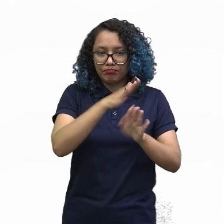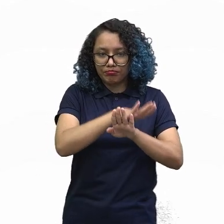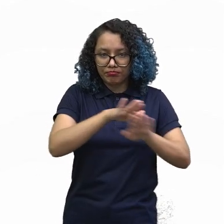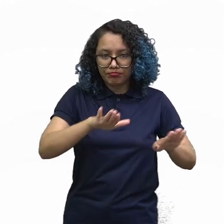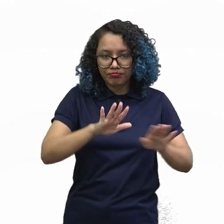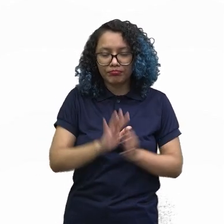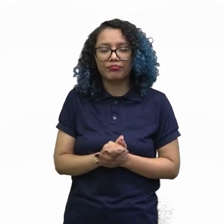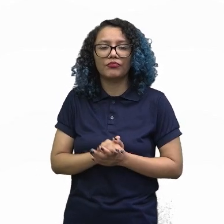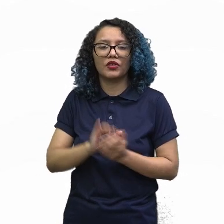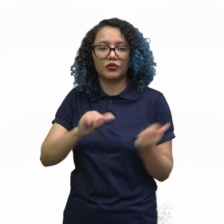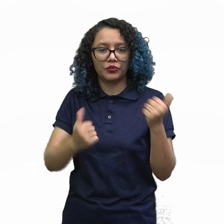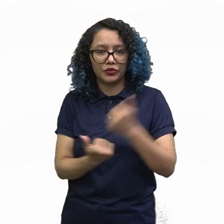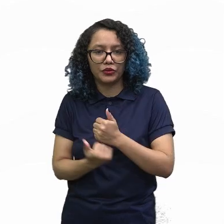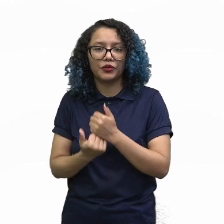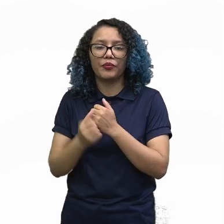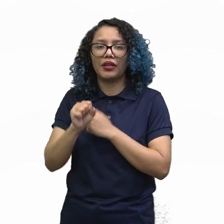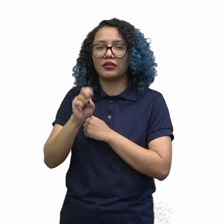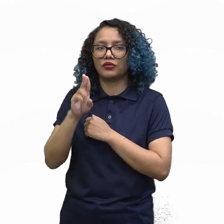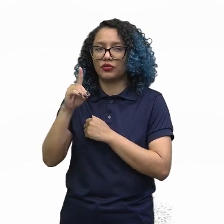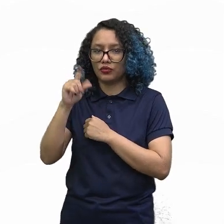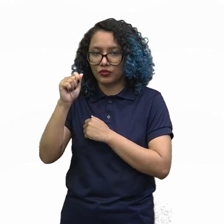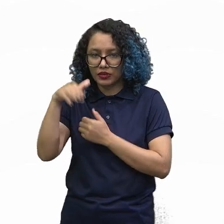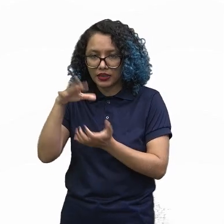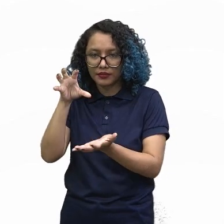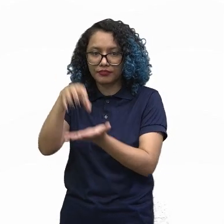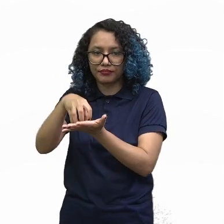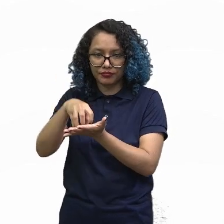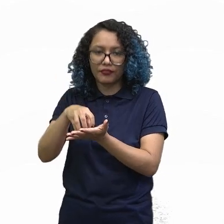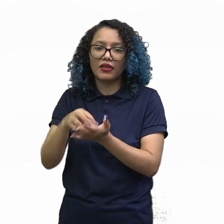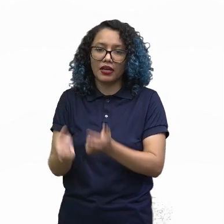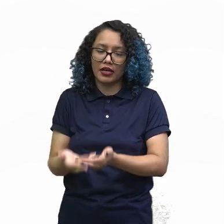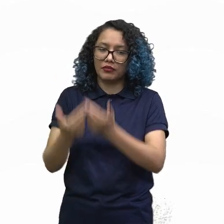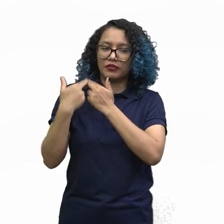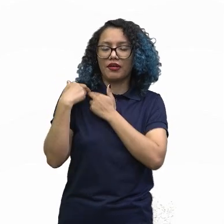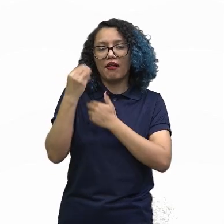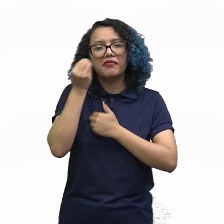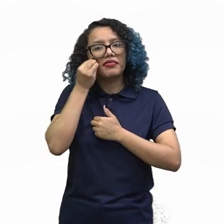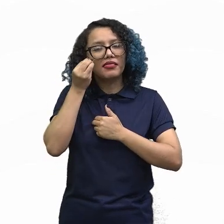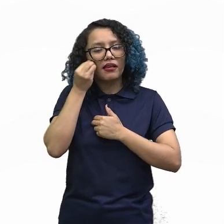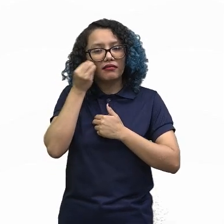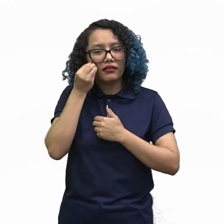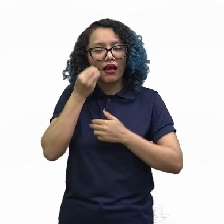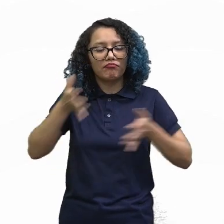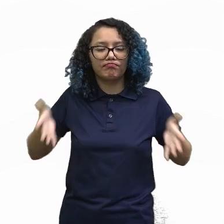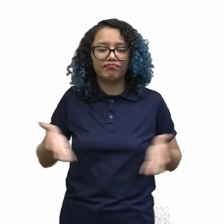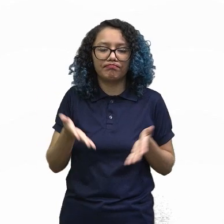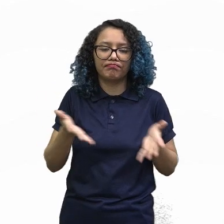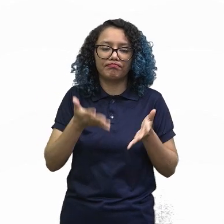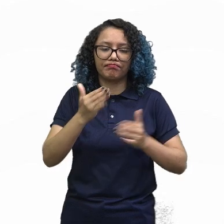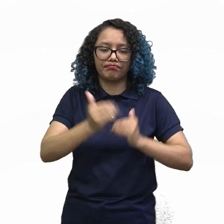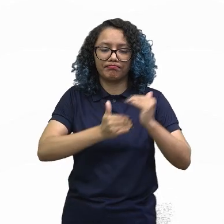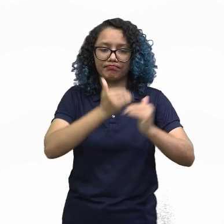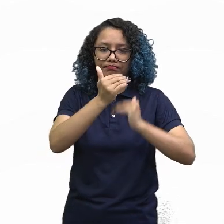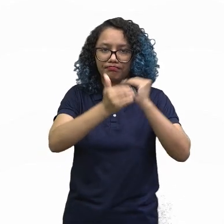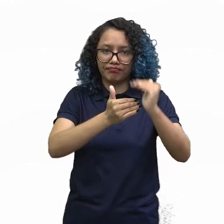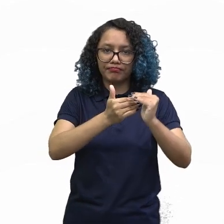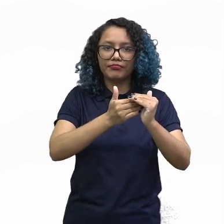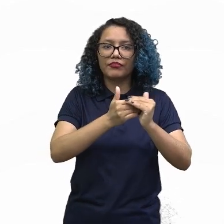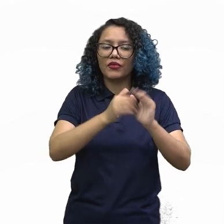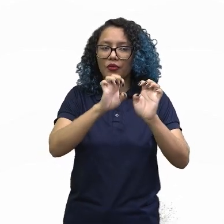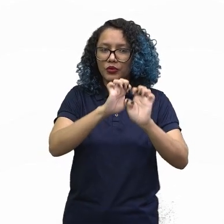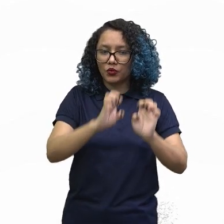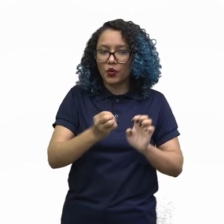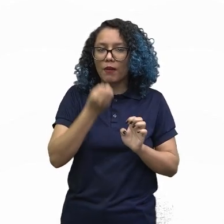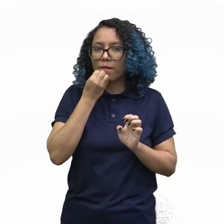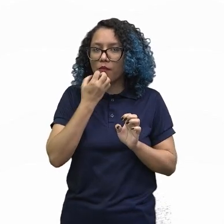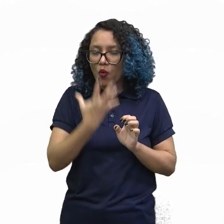substituída pela SUDAM, que herdou, né, essas atribuições de tentar promover uma estrutura mais robusta